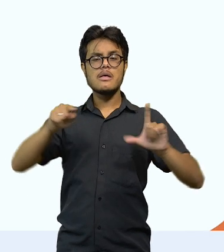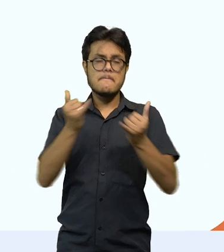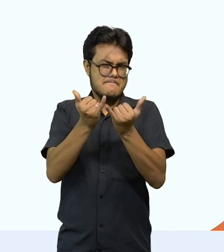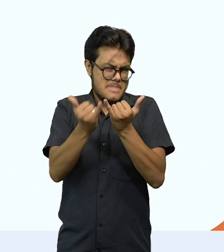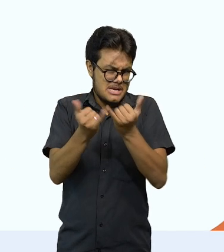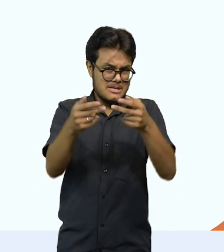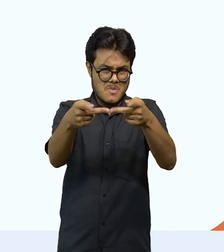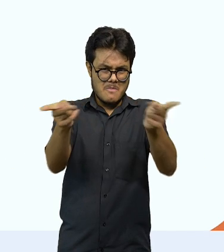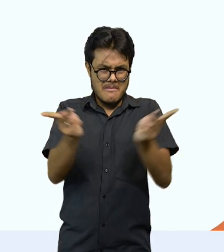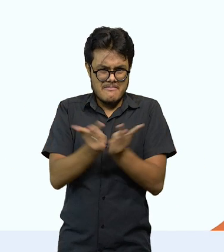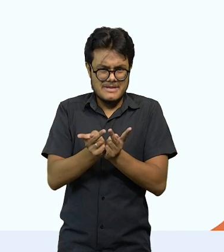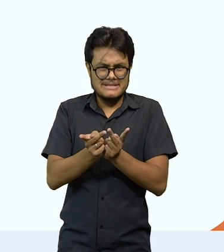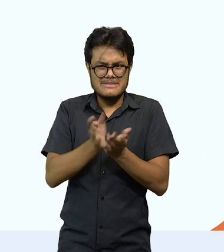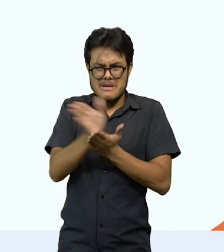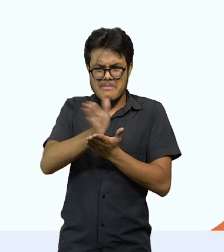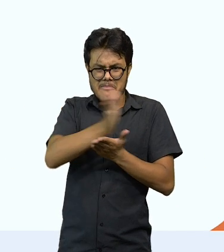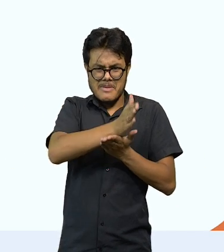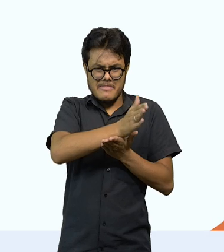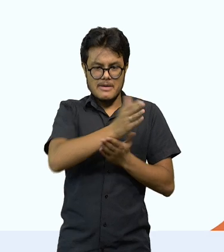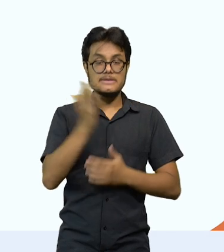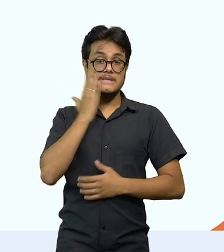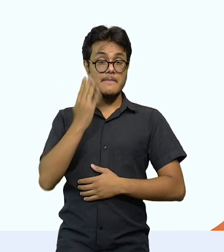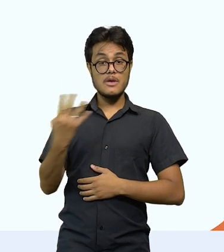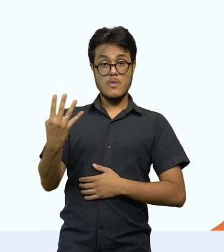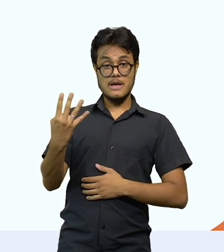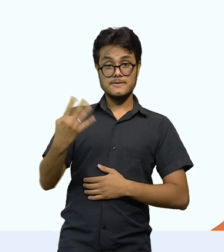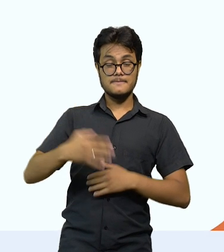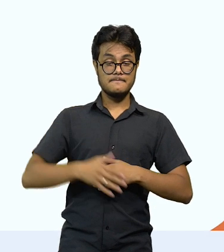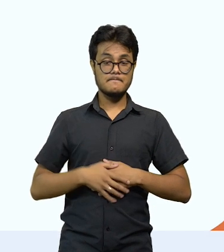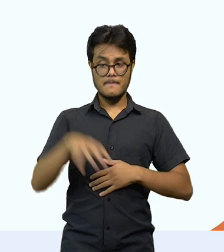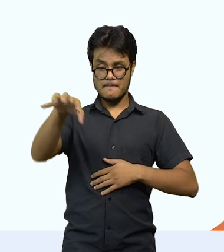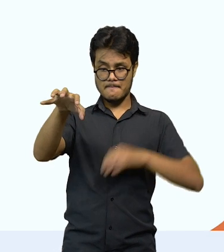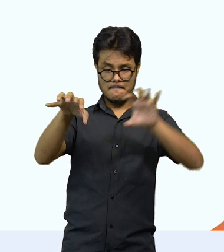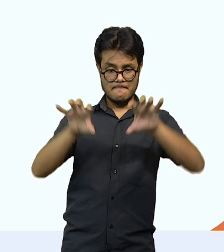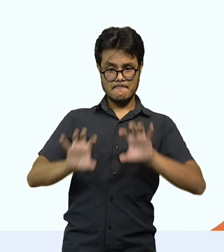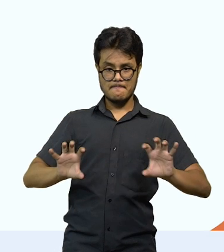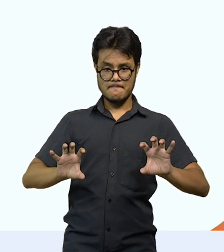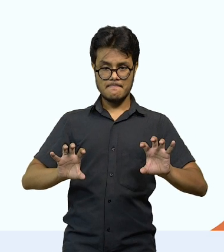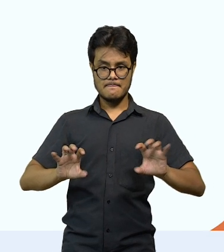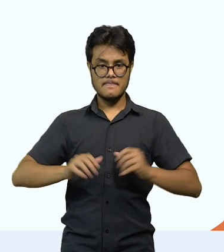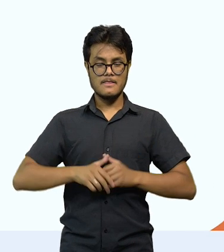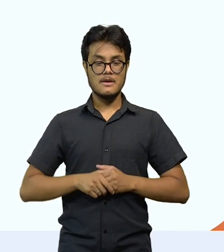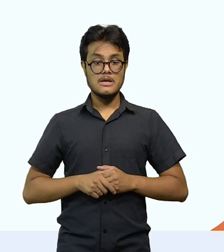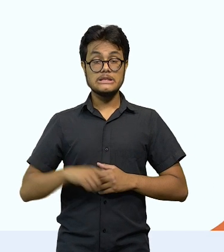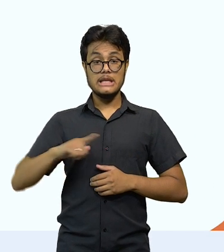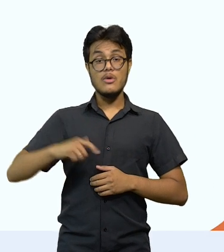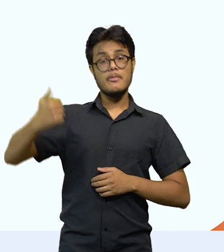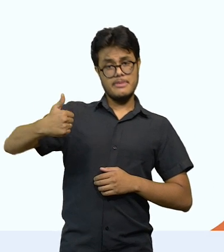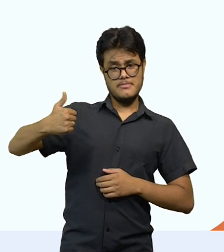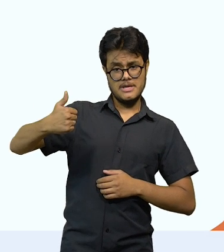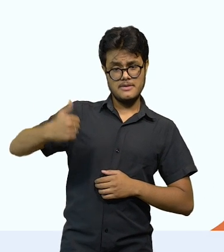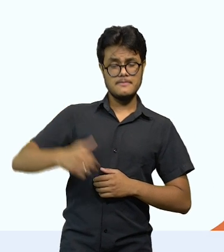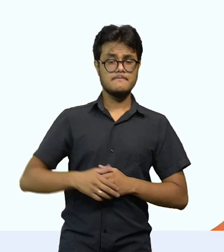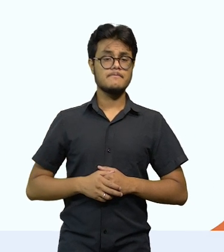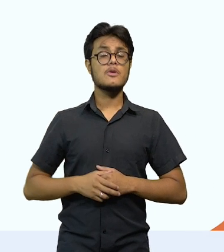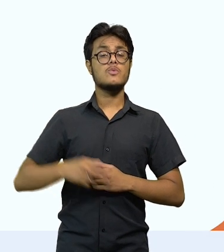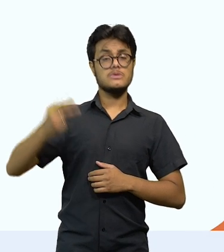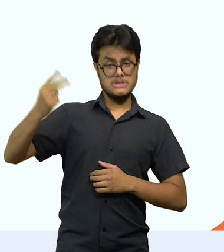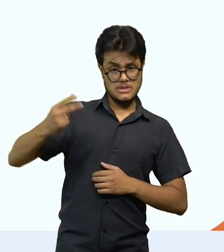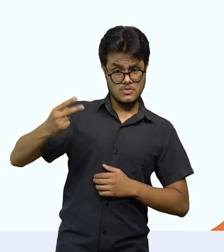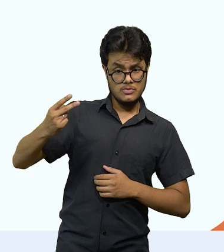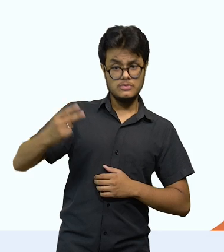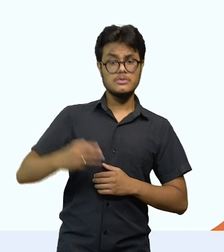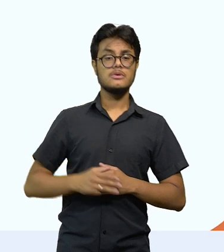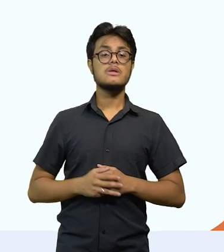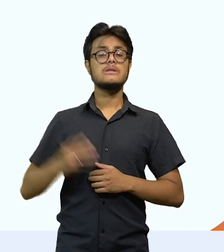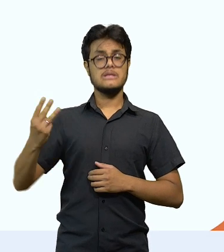pizza aqui, ó, cortada aí em 4 partes, onde eu tenho aqui, ó, o meu primeiro quadrante na tela, meu segundo